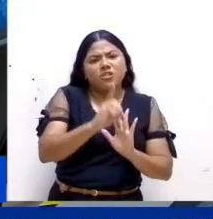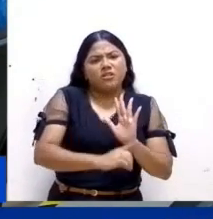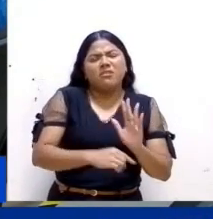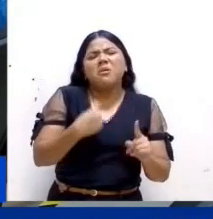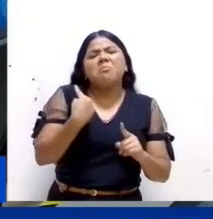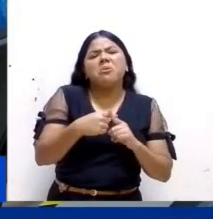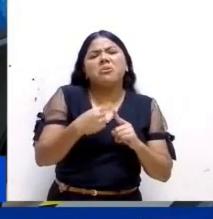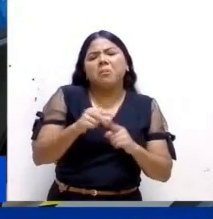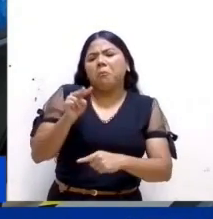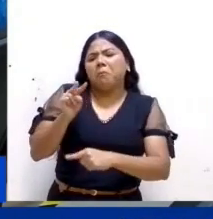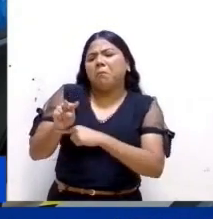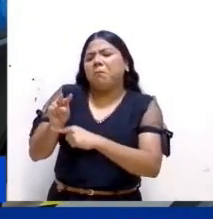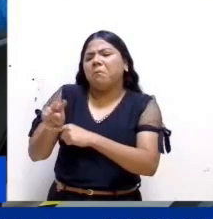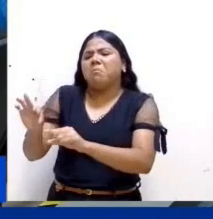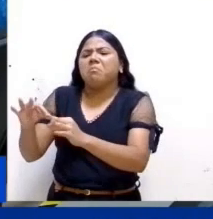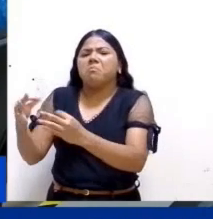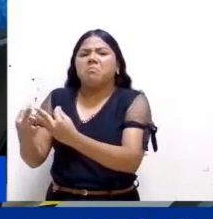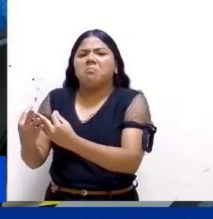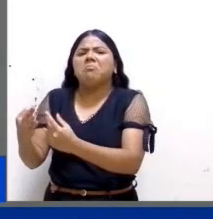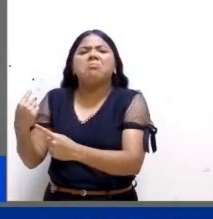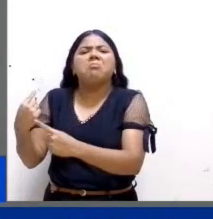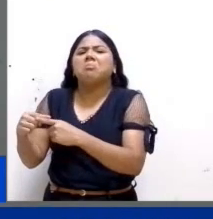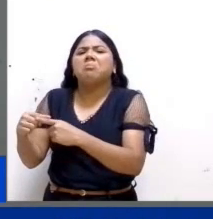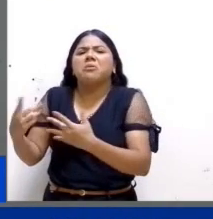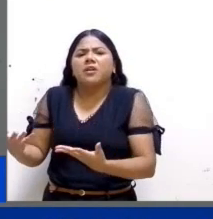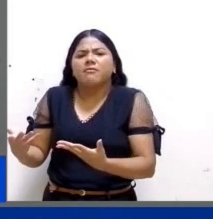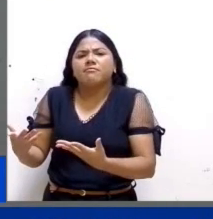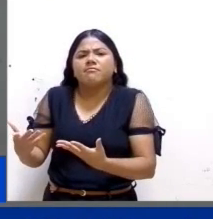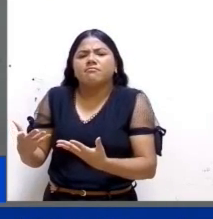protege as famílias, tutela a família?